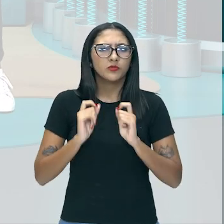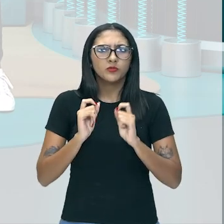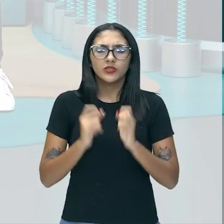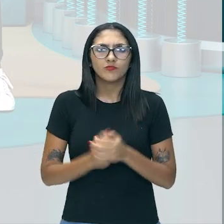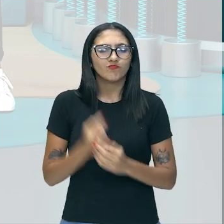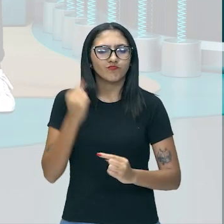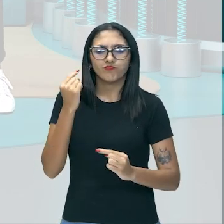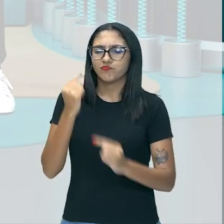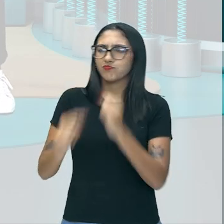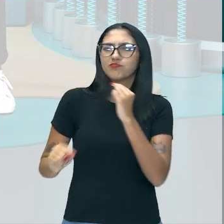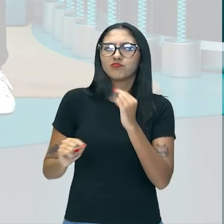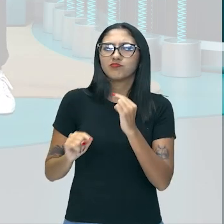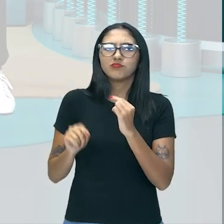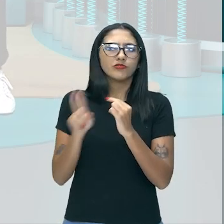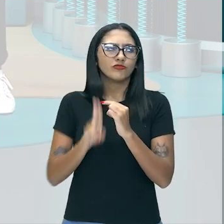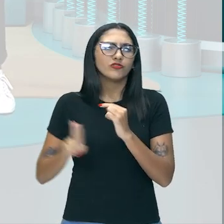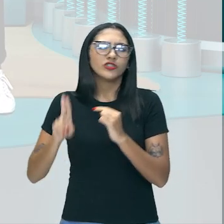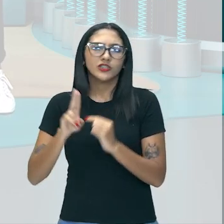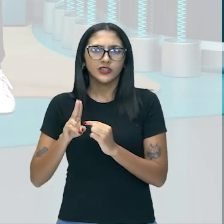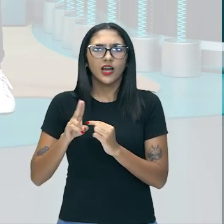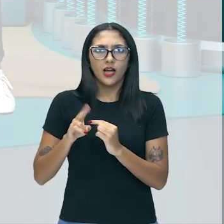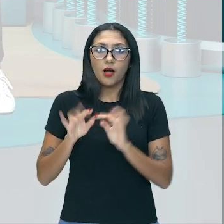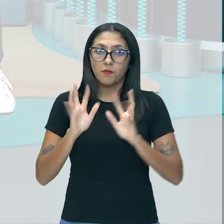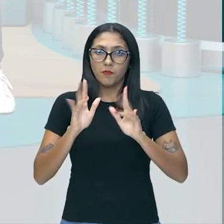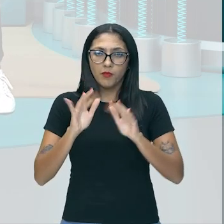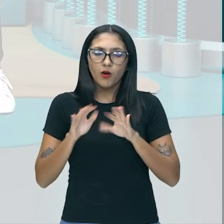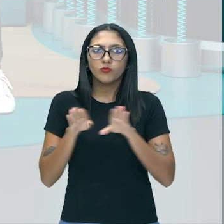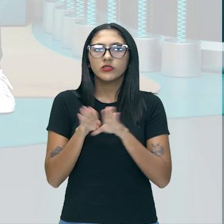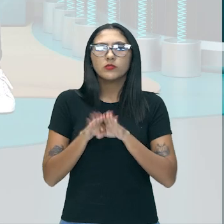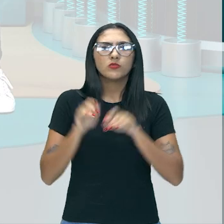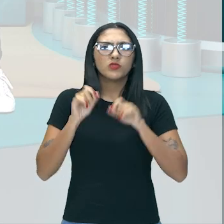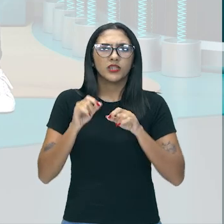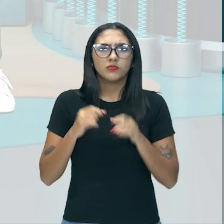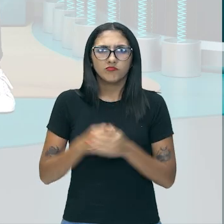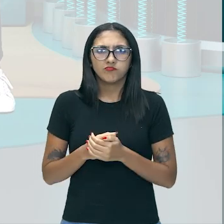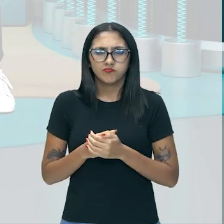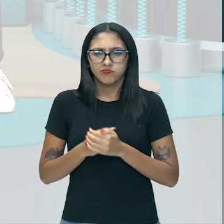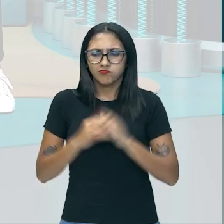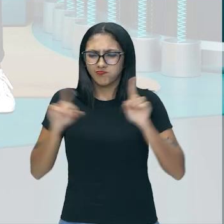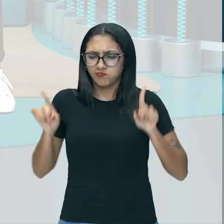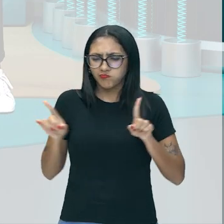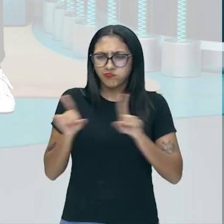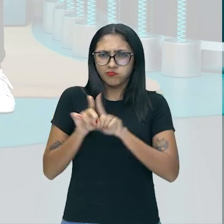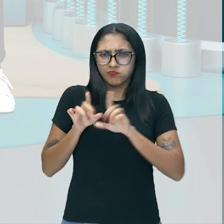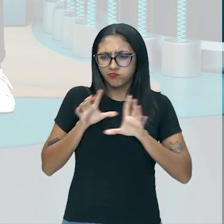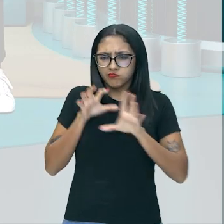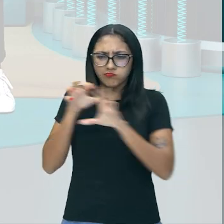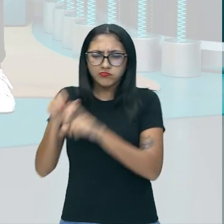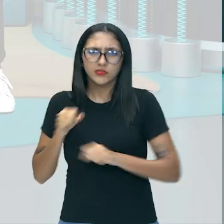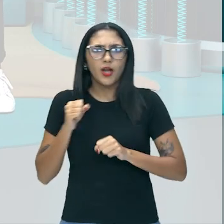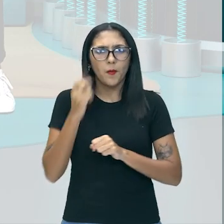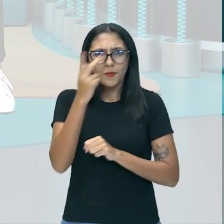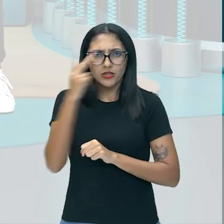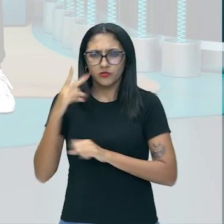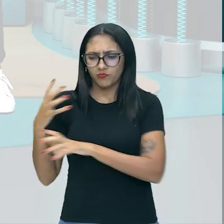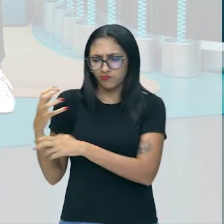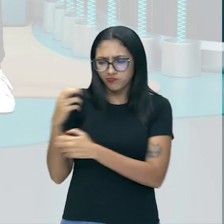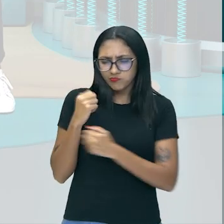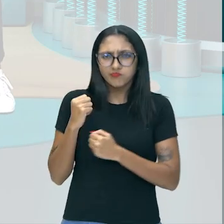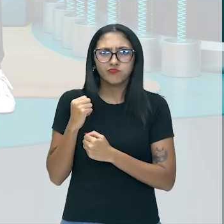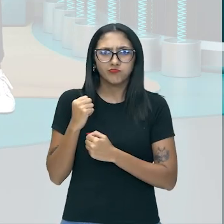das mãos e o tackle, que permitiria, né, agarrar o adversário e levá-lo até o chão. E aí,